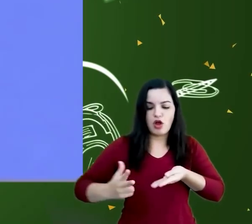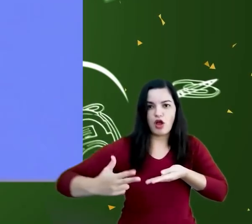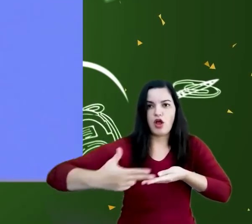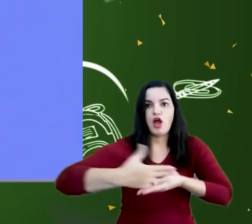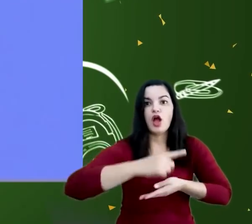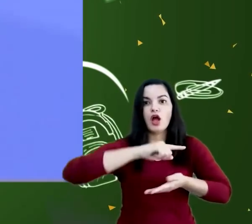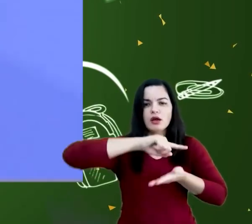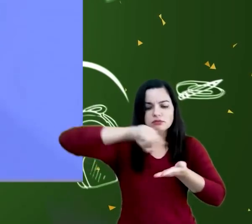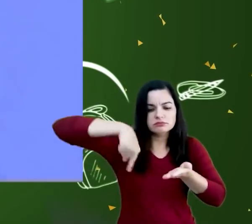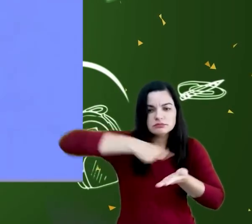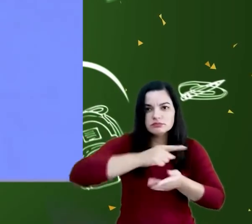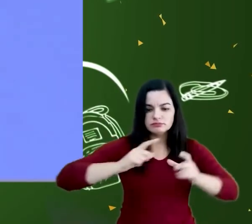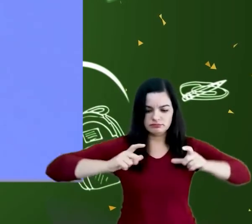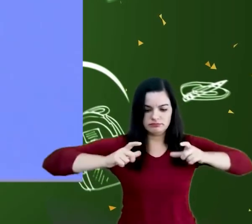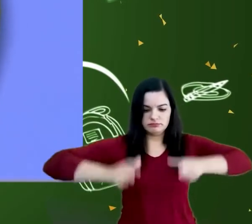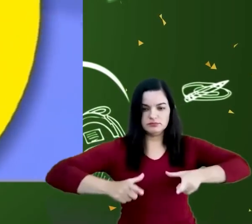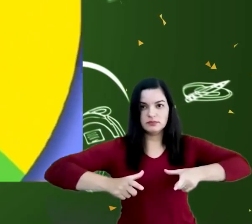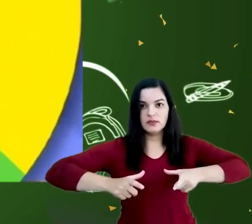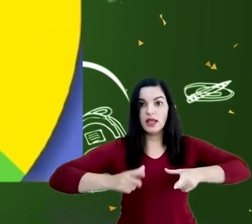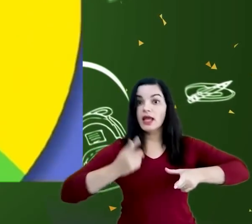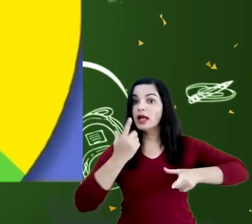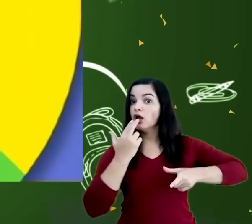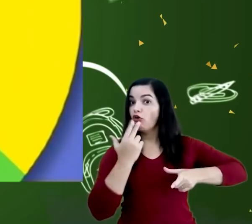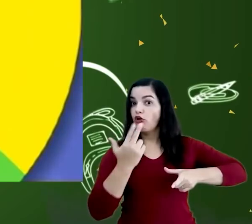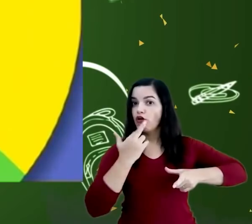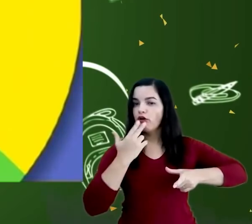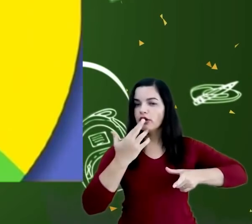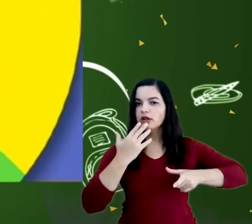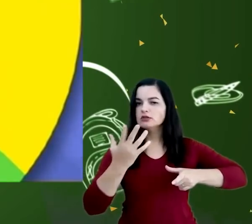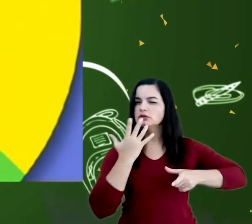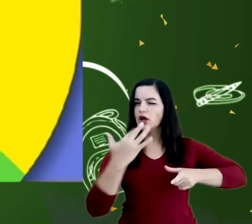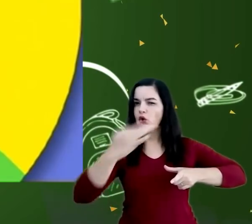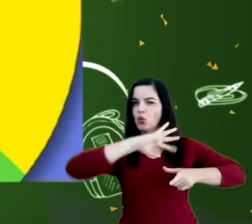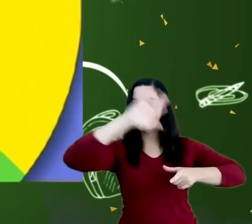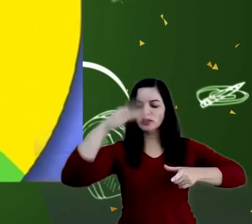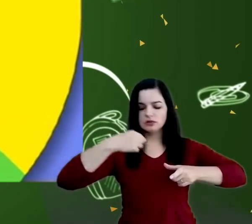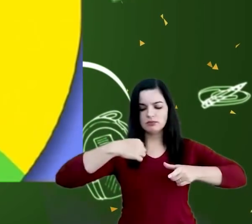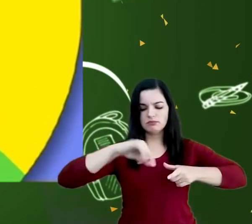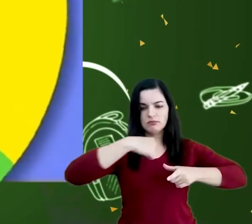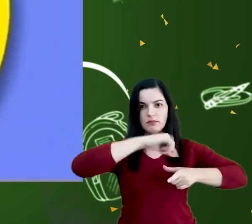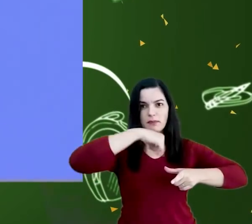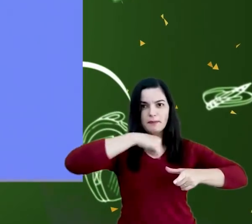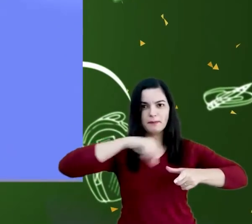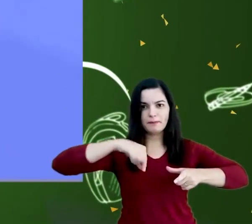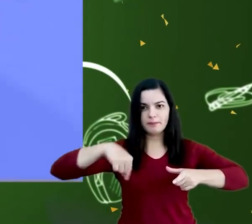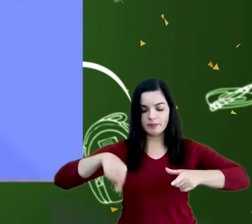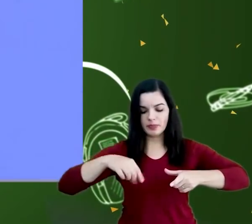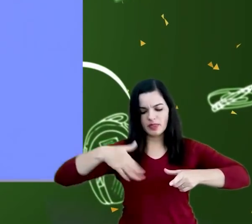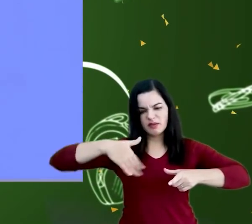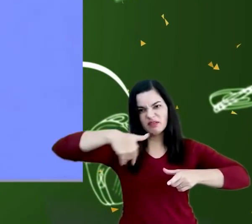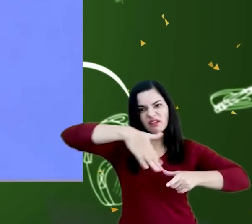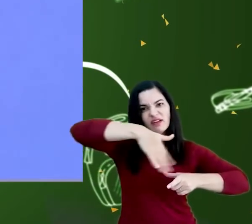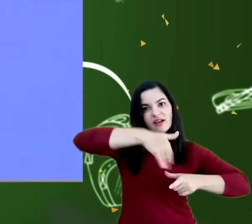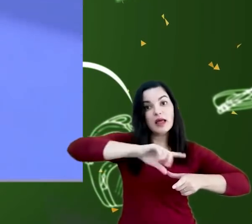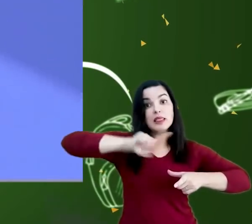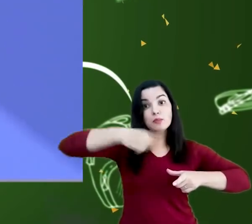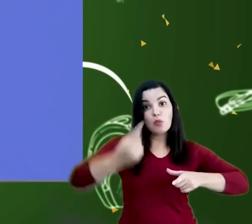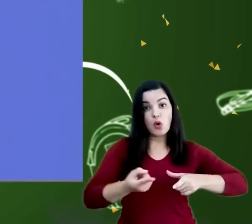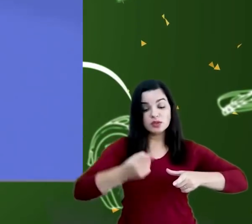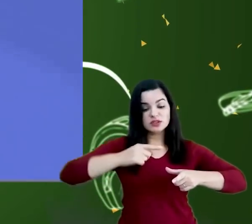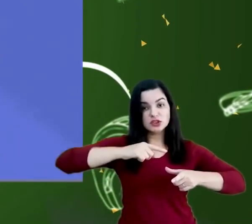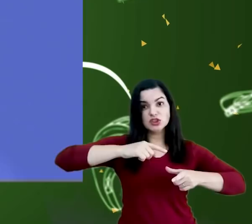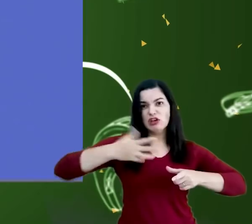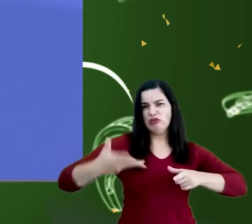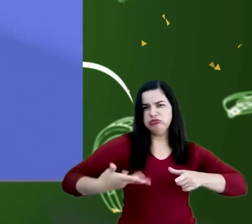do espectro solar pintadas e um buraquinho no centro. Agora, faça esse disco girar na